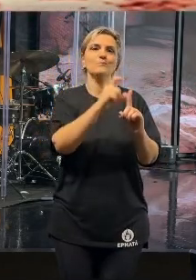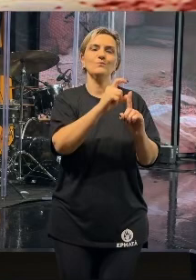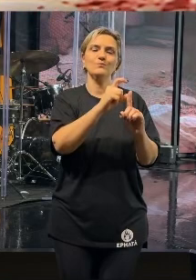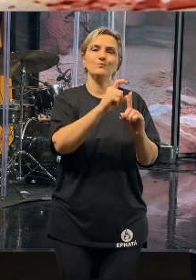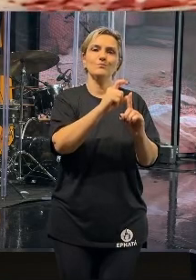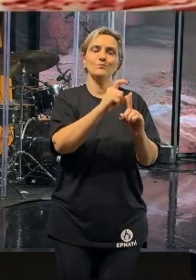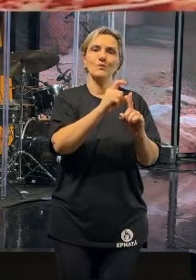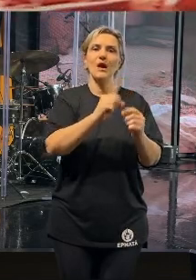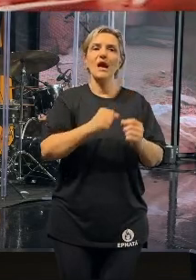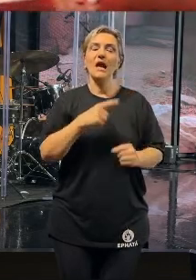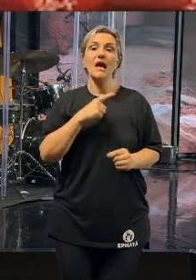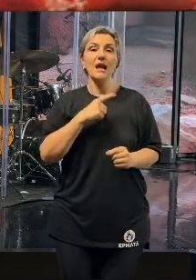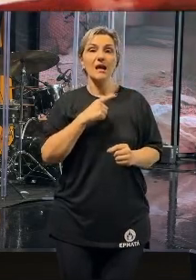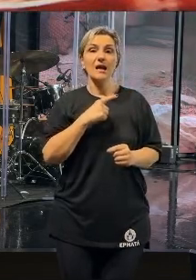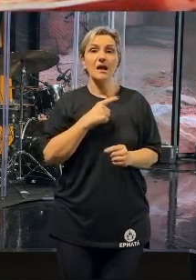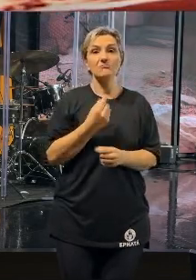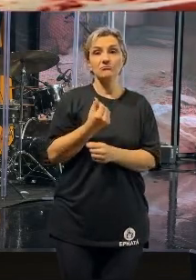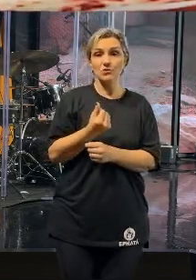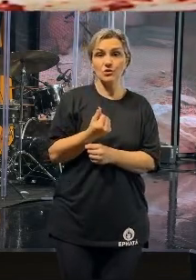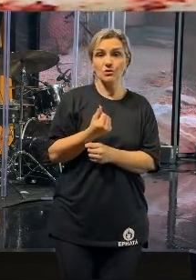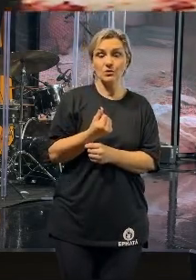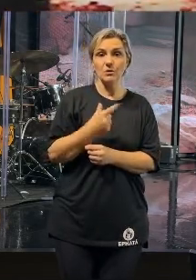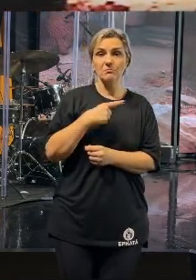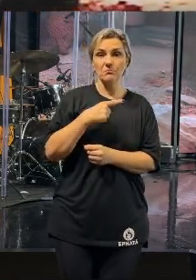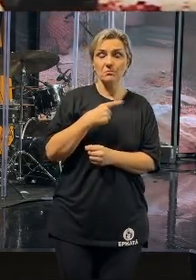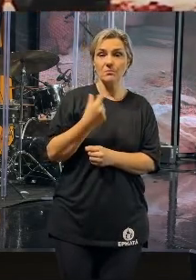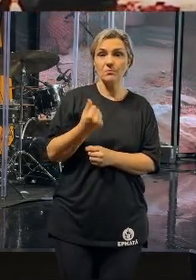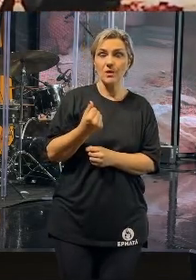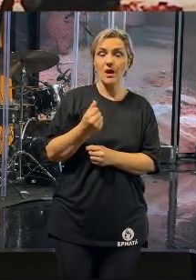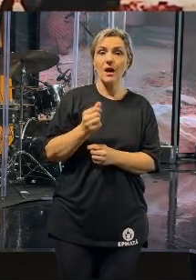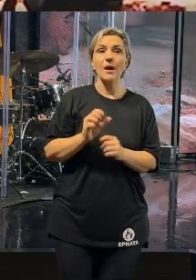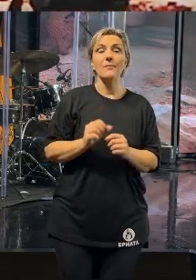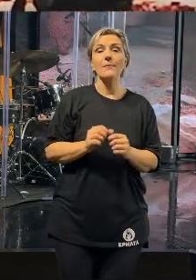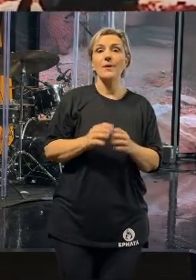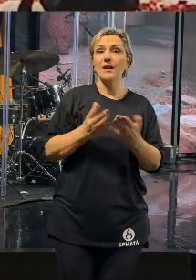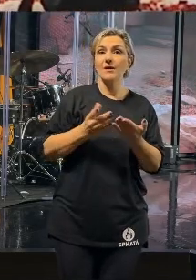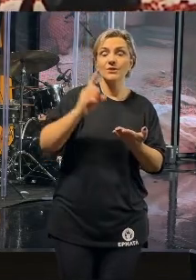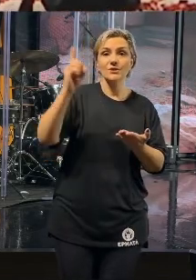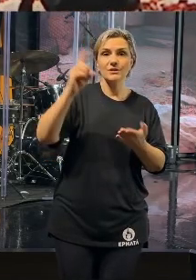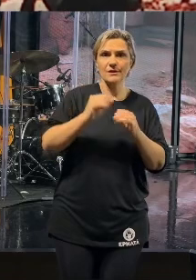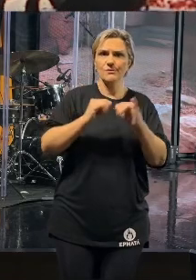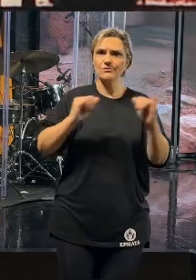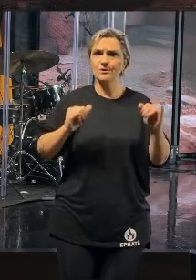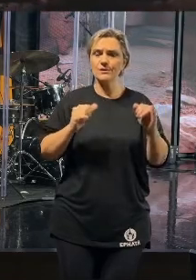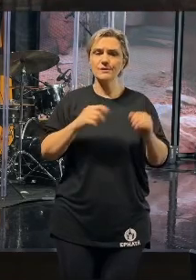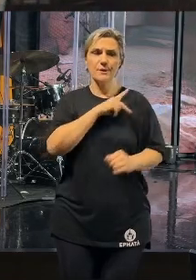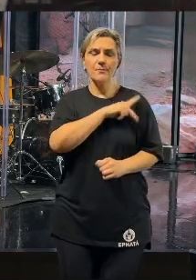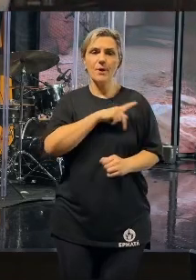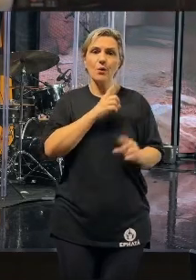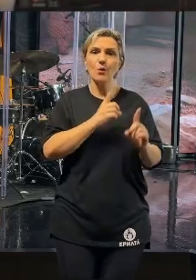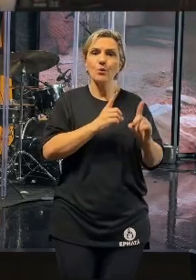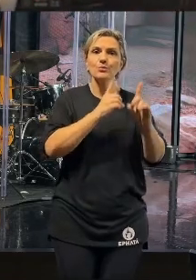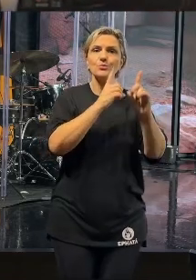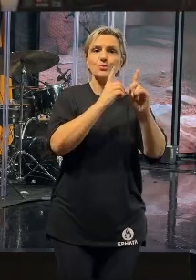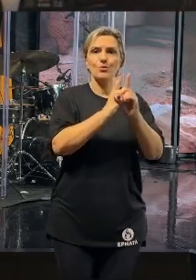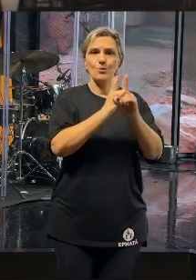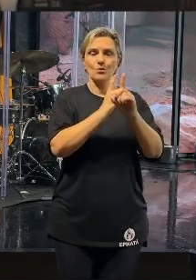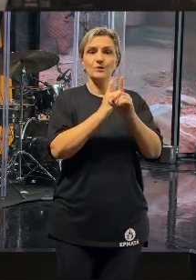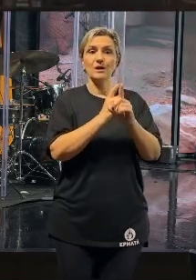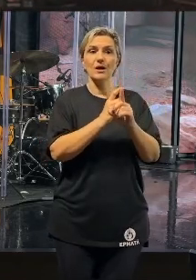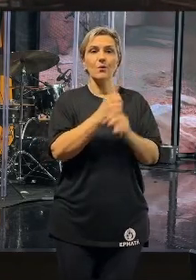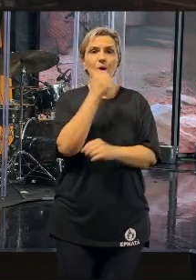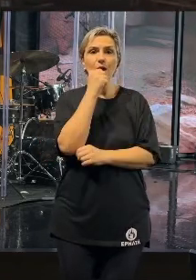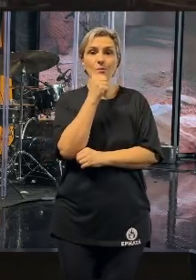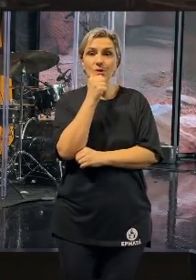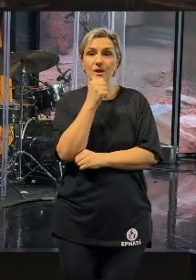era de uma classe média alta. A palavra vai dizer que Paulo se encontra com essa mulher de classe média